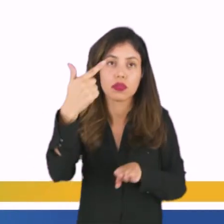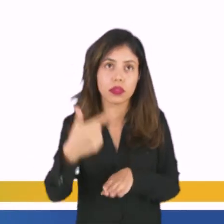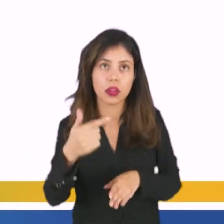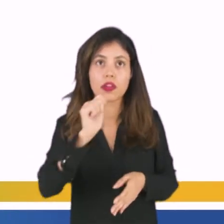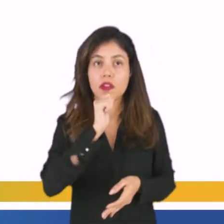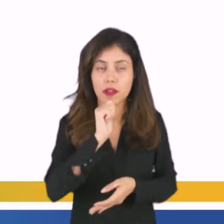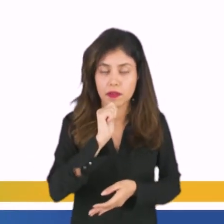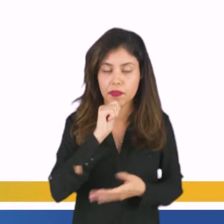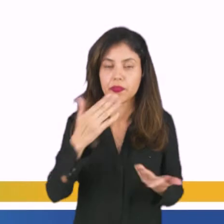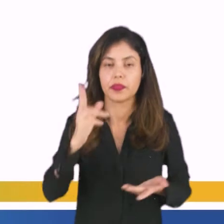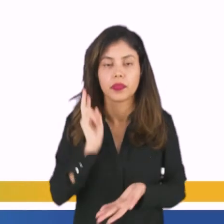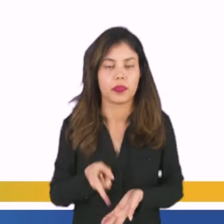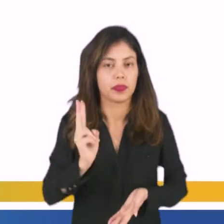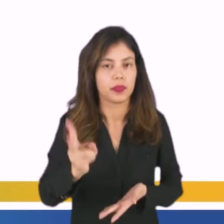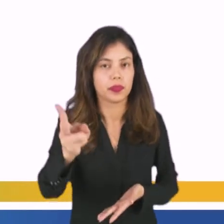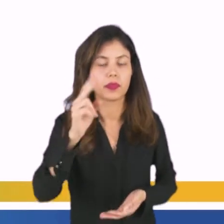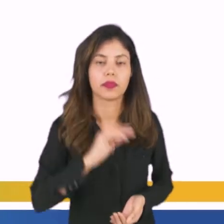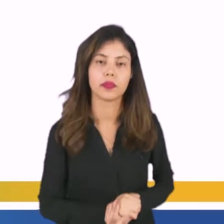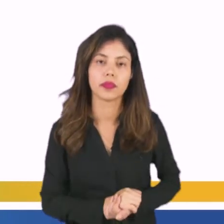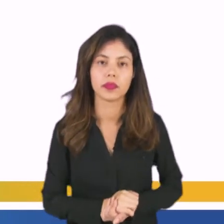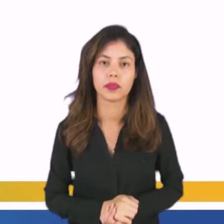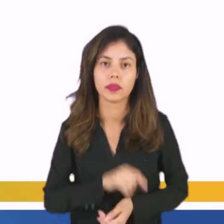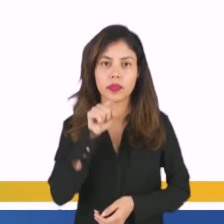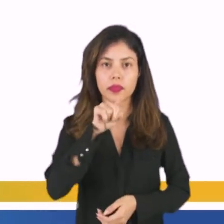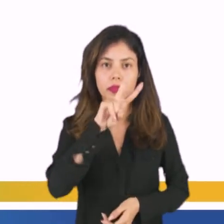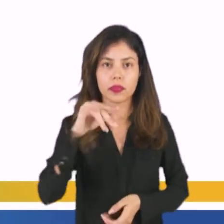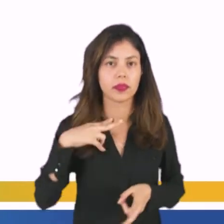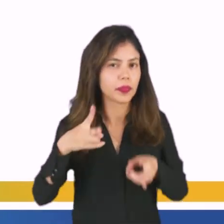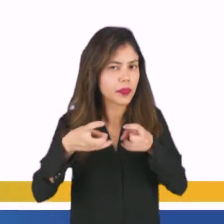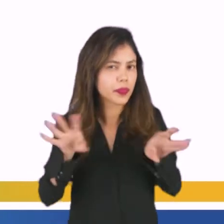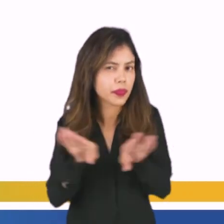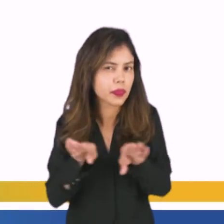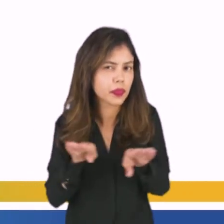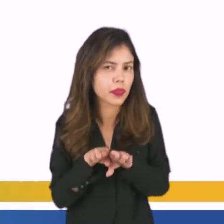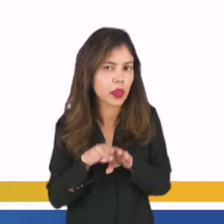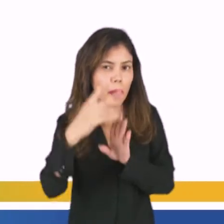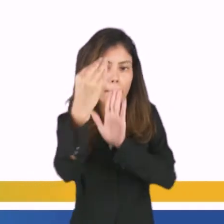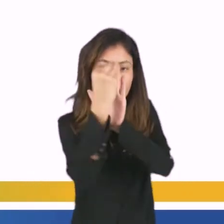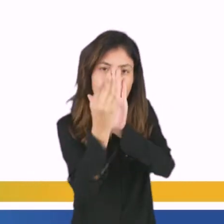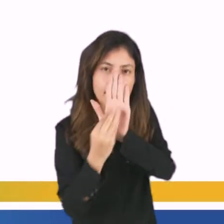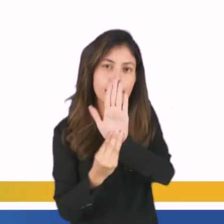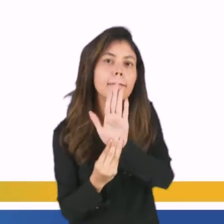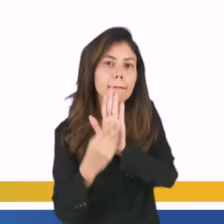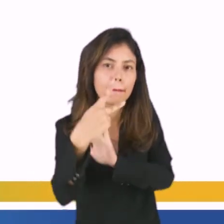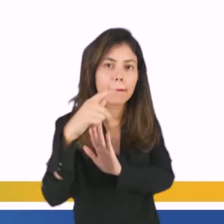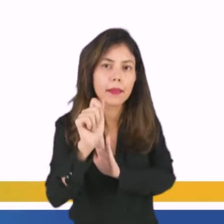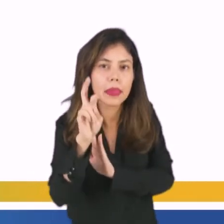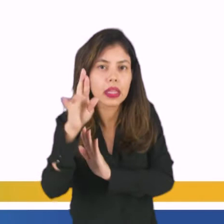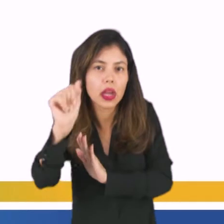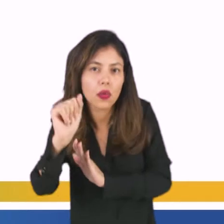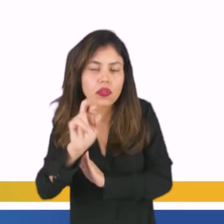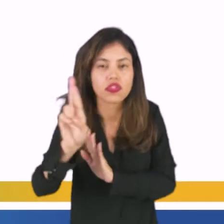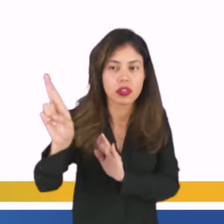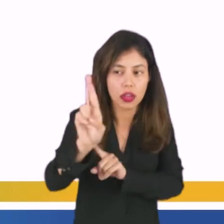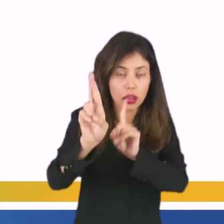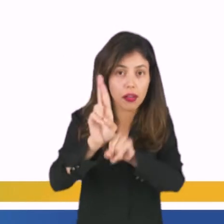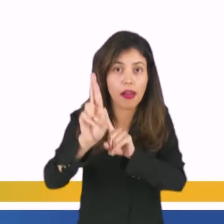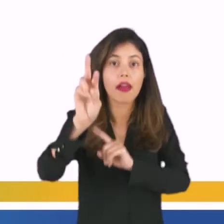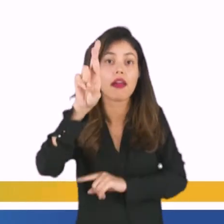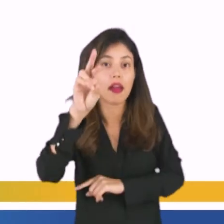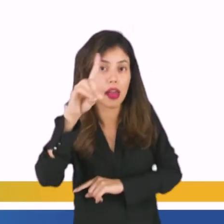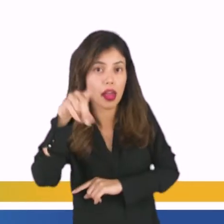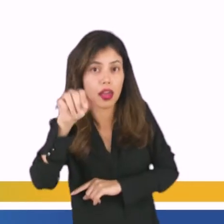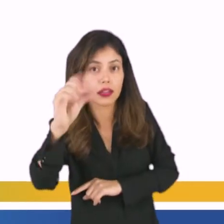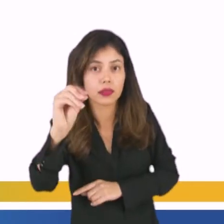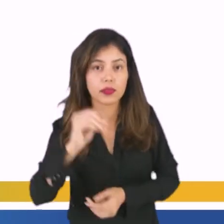segundo, e assim sucessivamente. E aí você vai perceber um padrão que nós chamamos de razão. Tudo